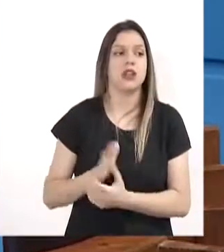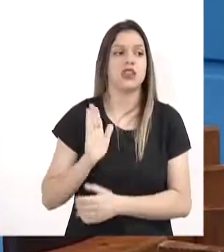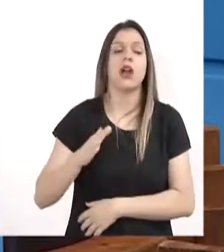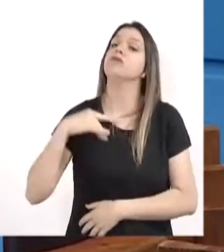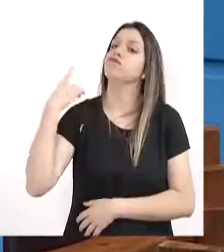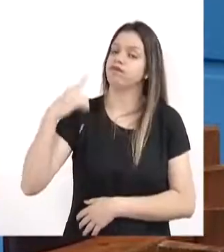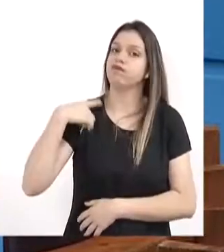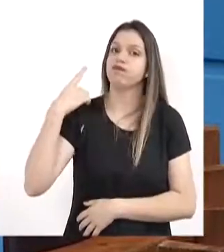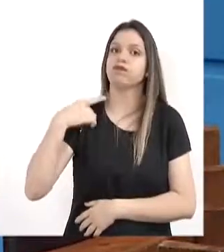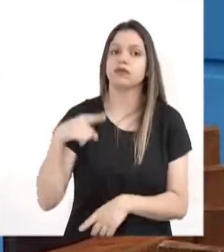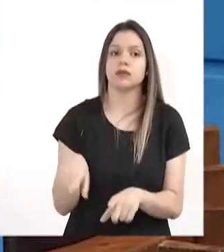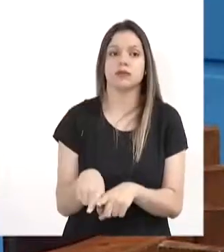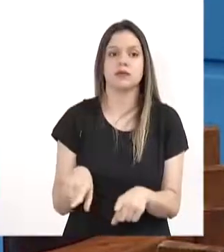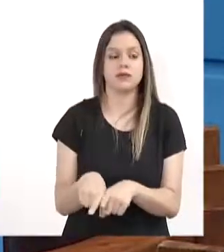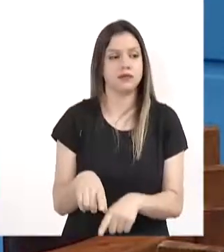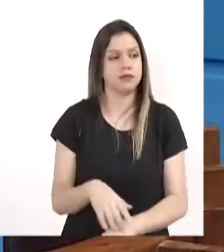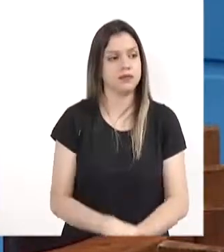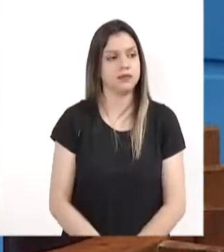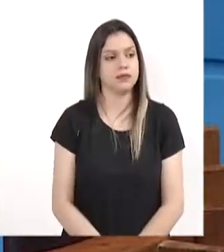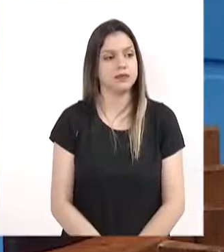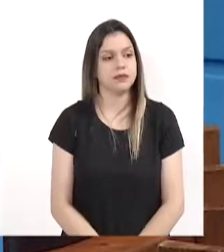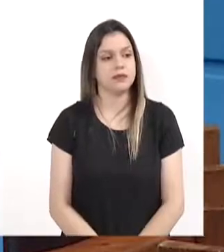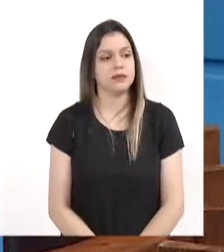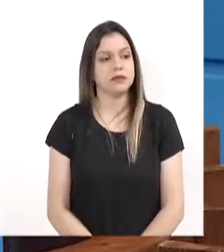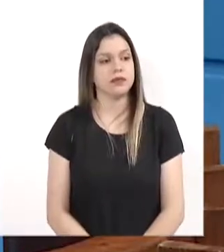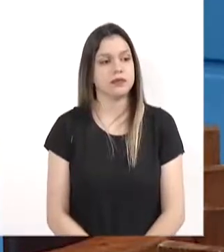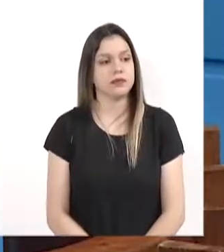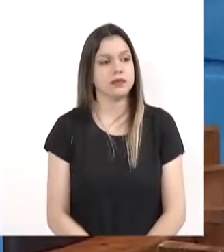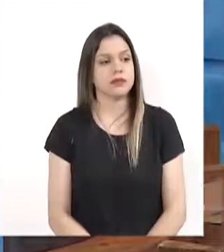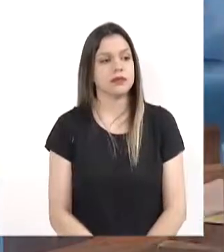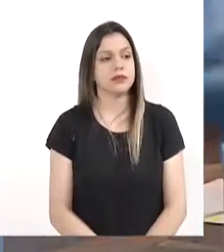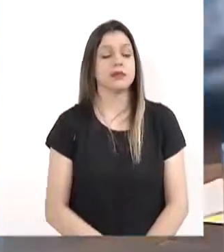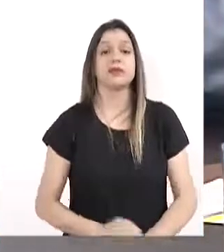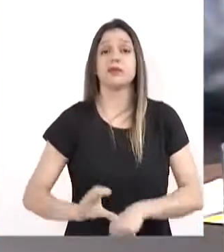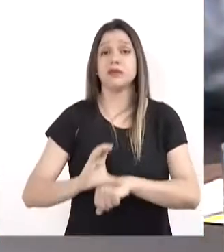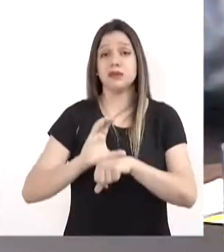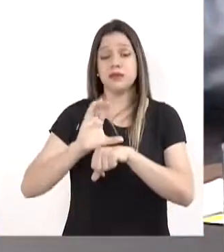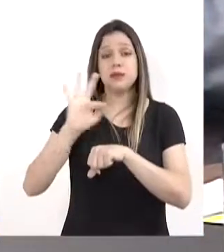muitas vezes a Vossa Excelência, que a Constituição é clara.